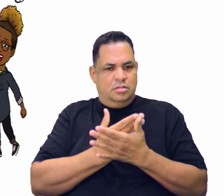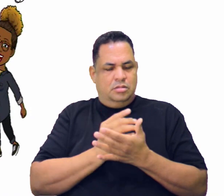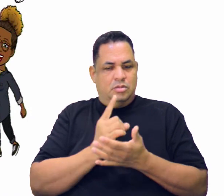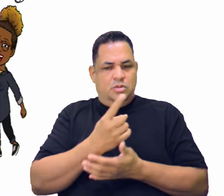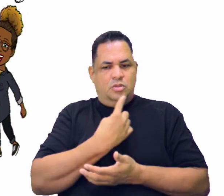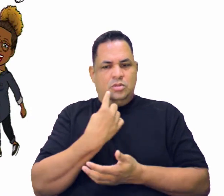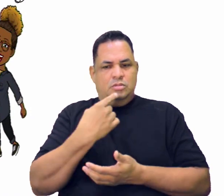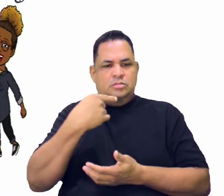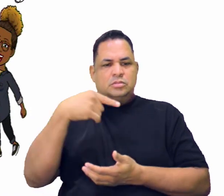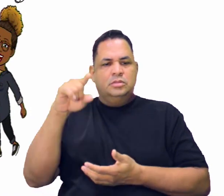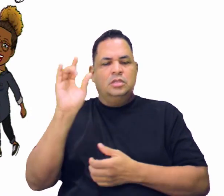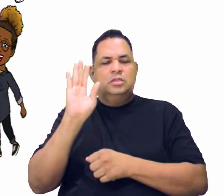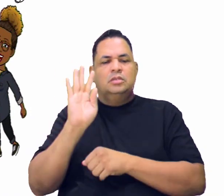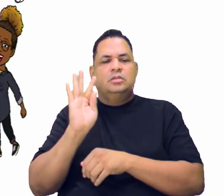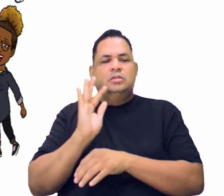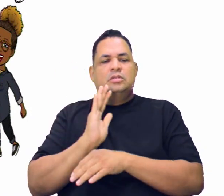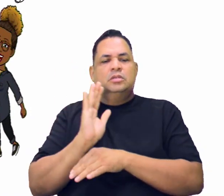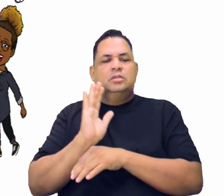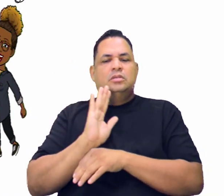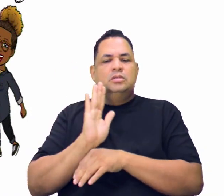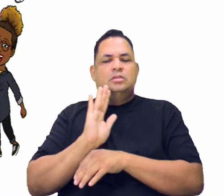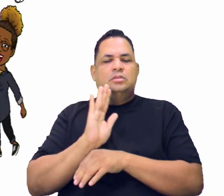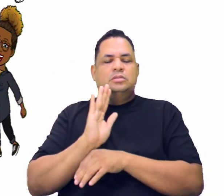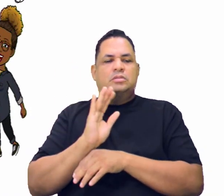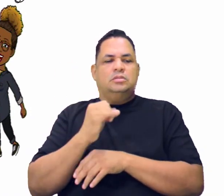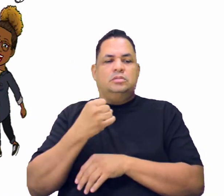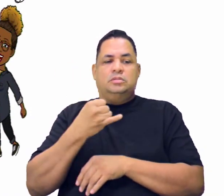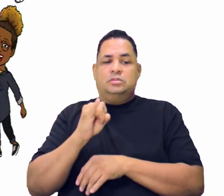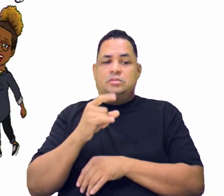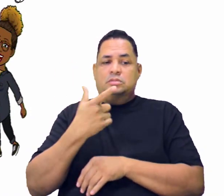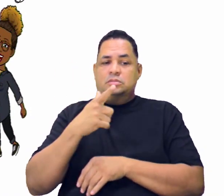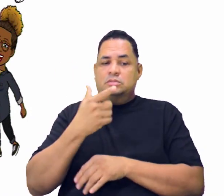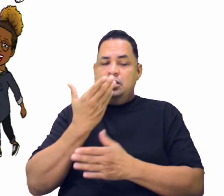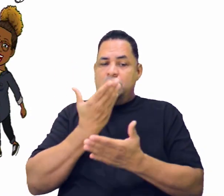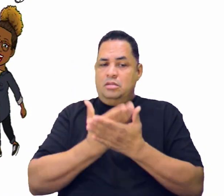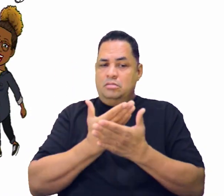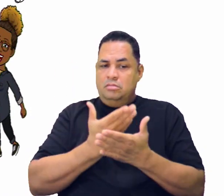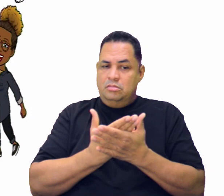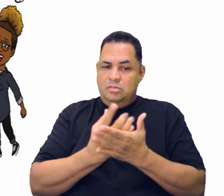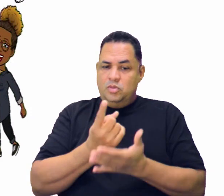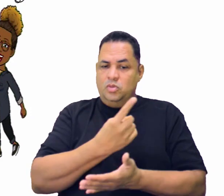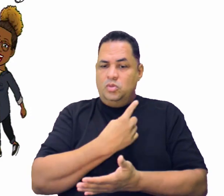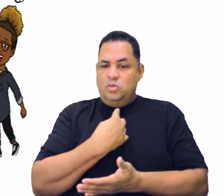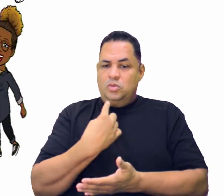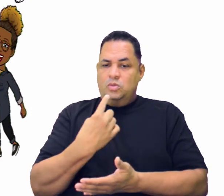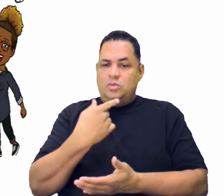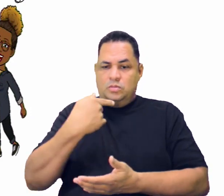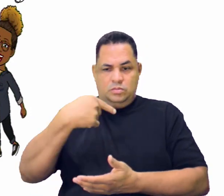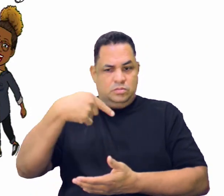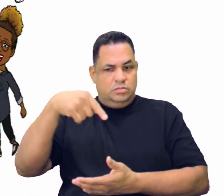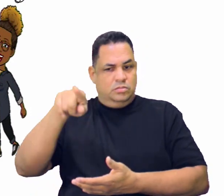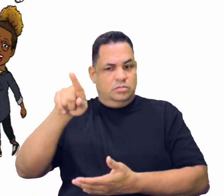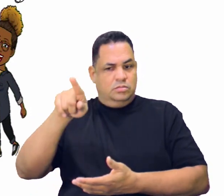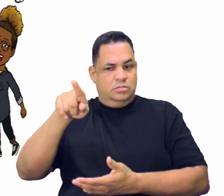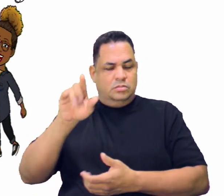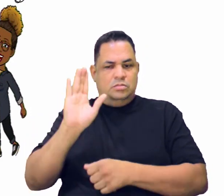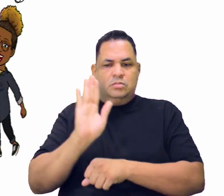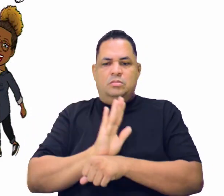aula, iremos ao cinema. Caso não houver aula, iremos